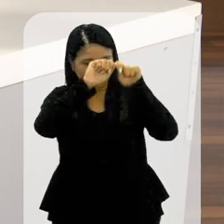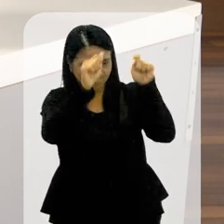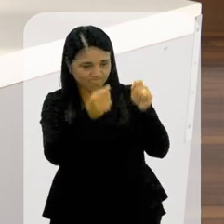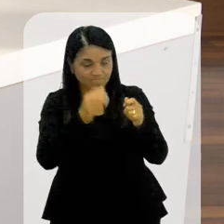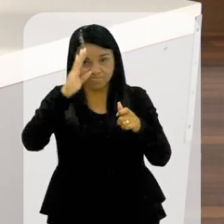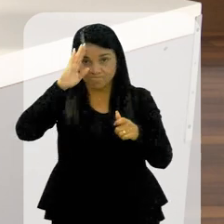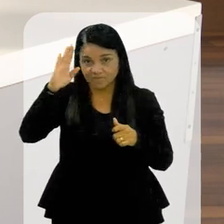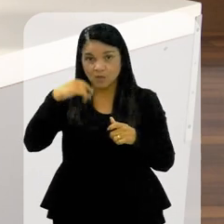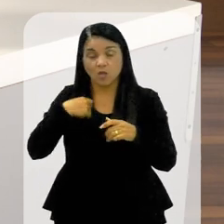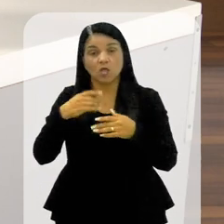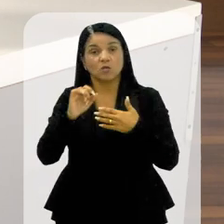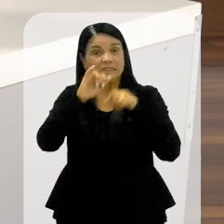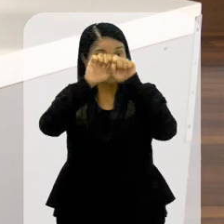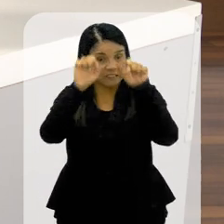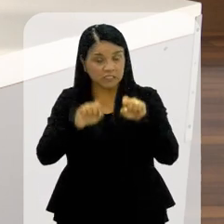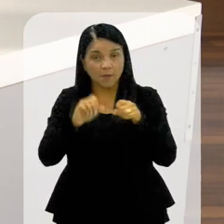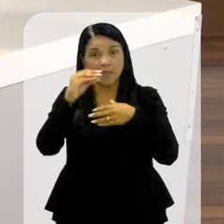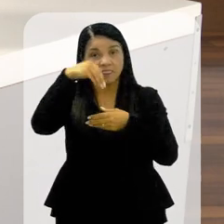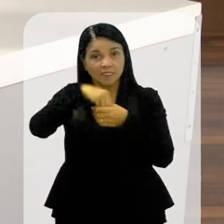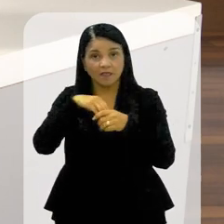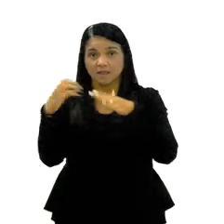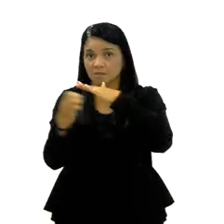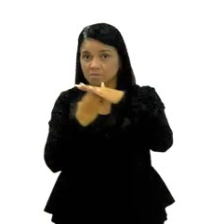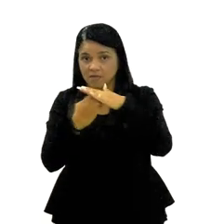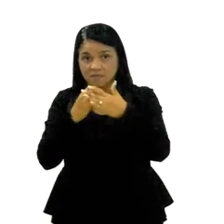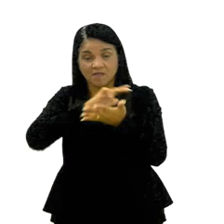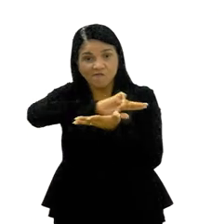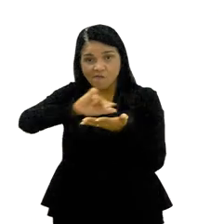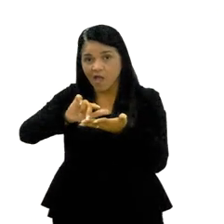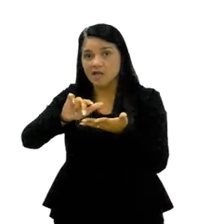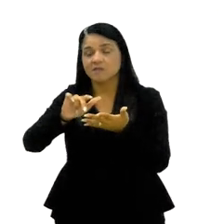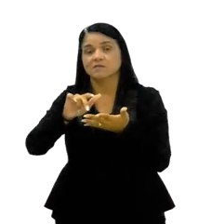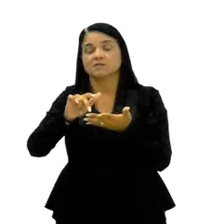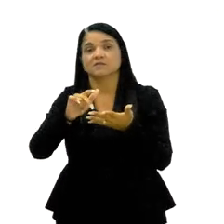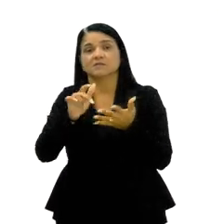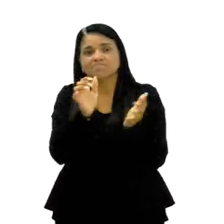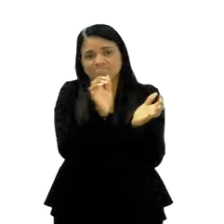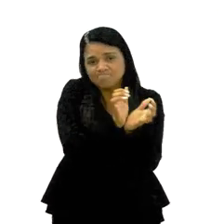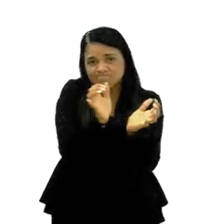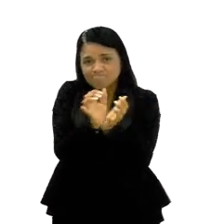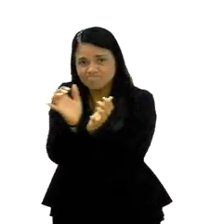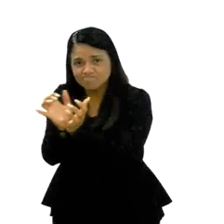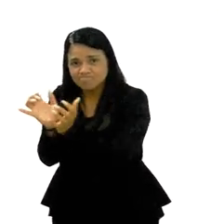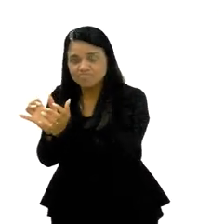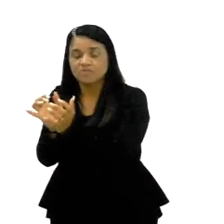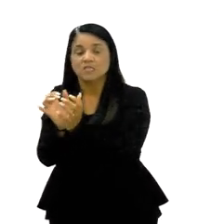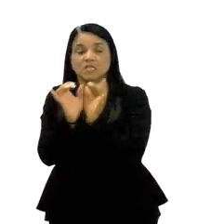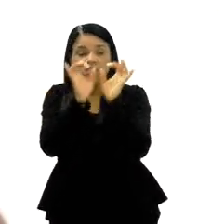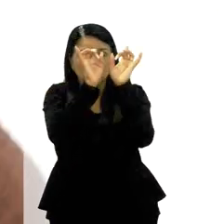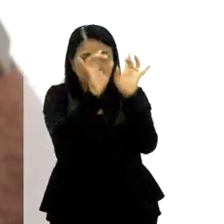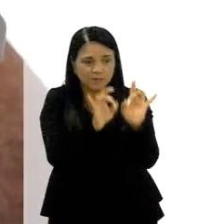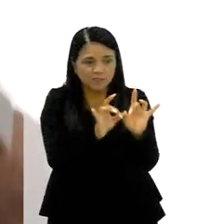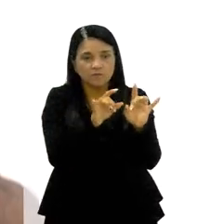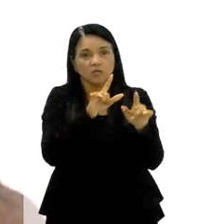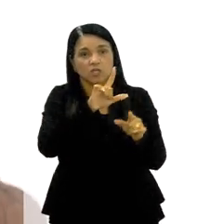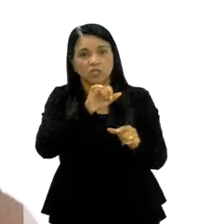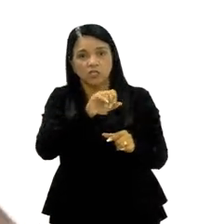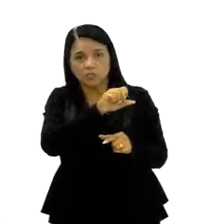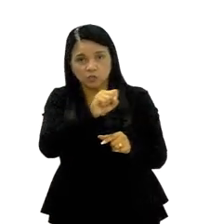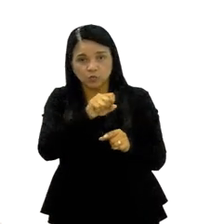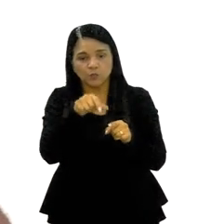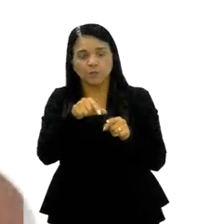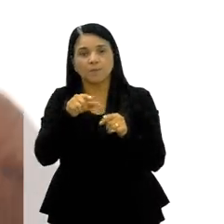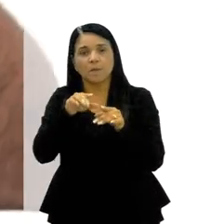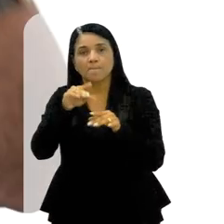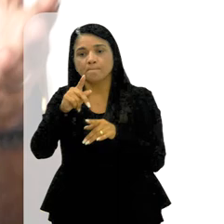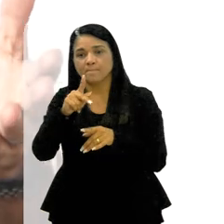principais. Então eu criei um sistema dentro da minha empresa para fazer essa quantidade de escolas em equipes que fazem algumas coisas específicas.